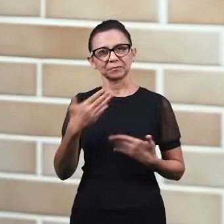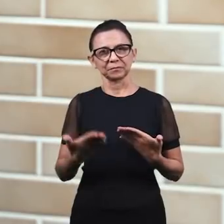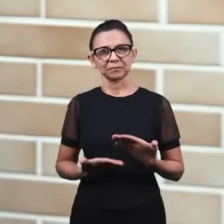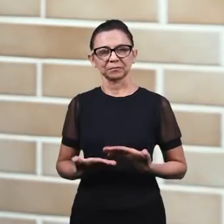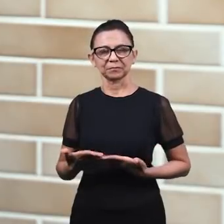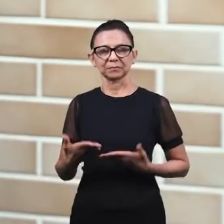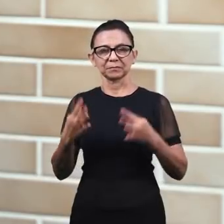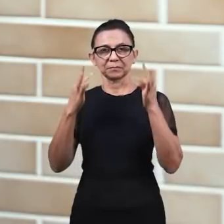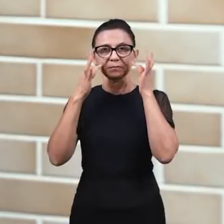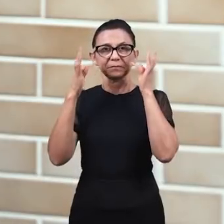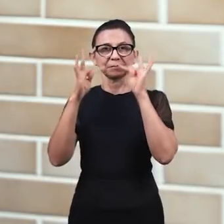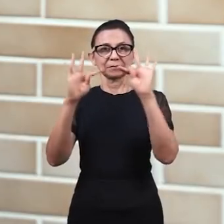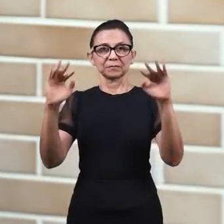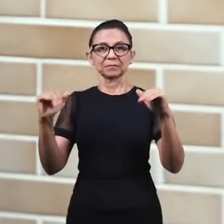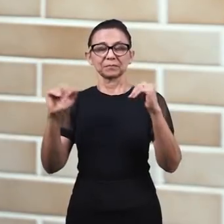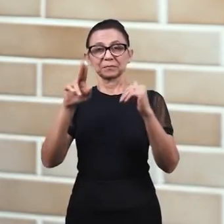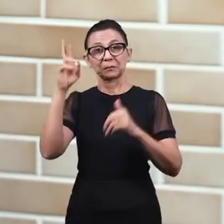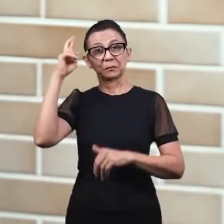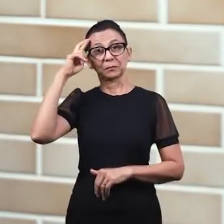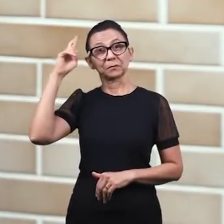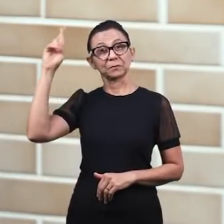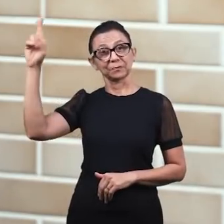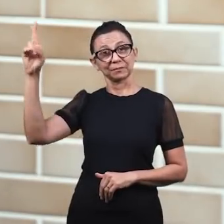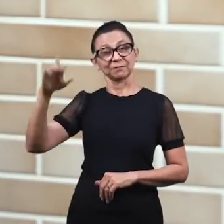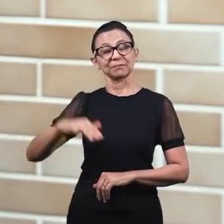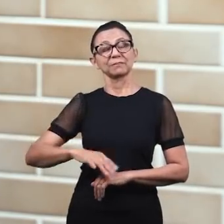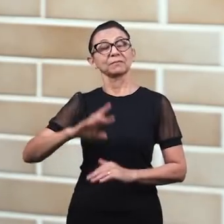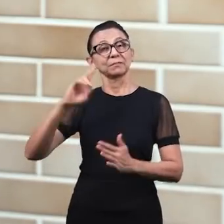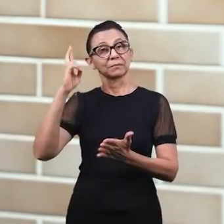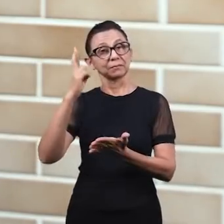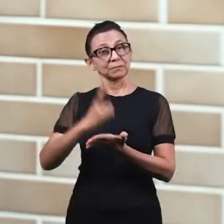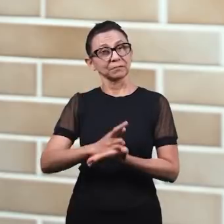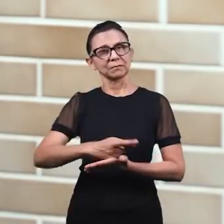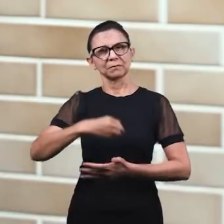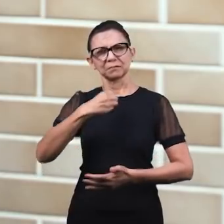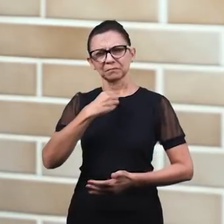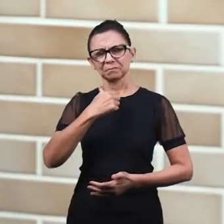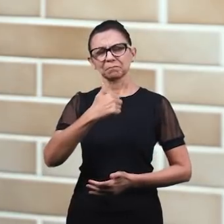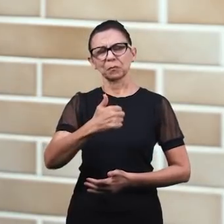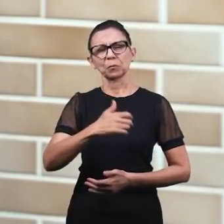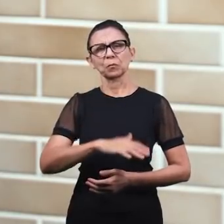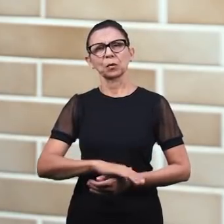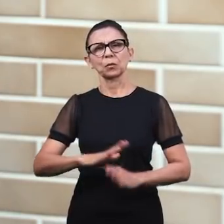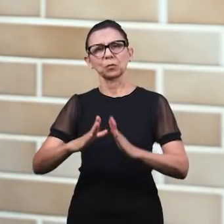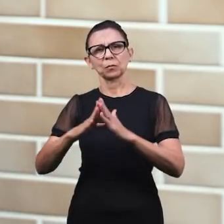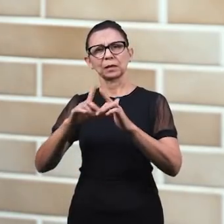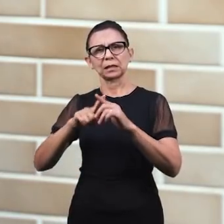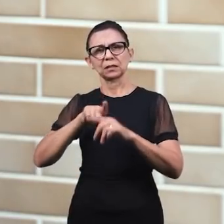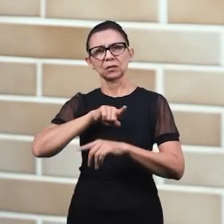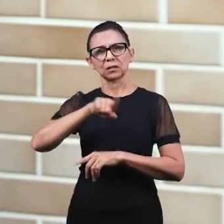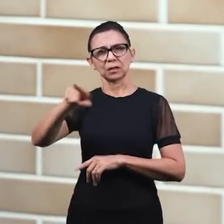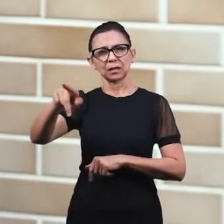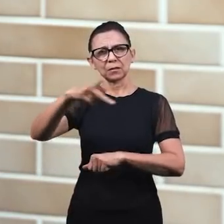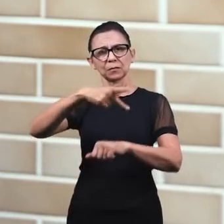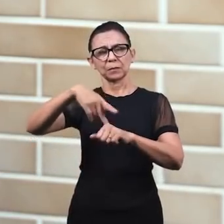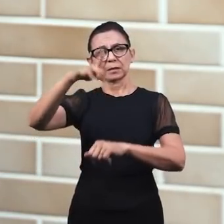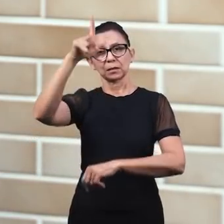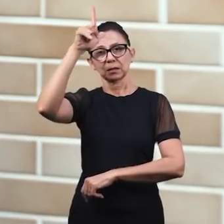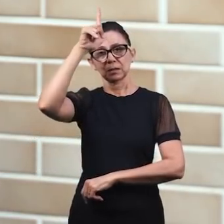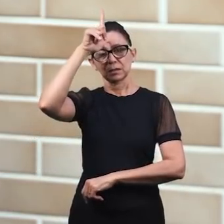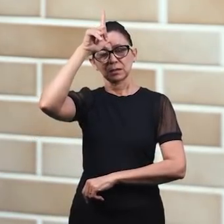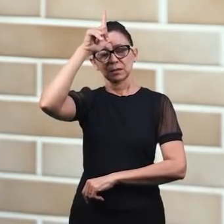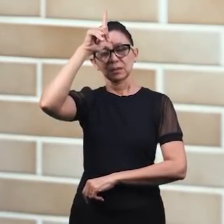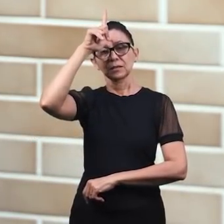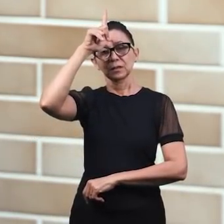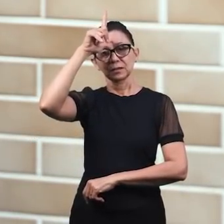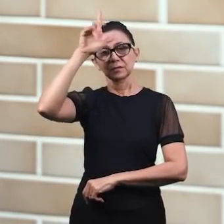nossa irmã nesse testemunho. Louvado seja o Senhor por resultados assim, numa igreja como ali na